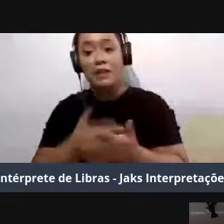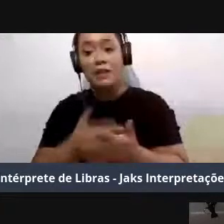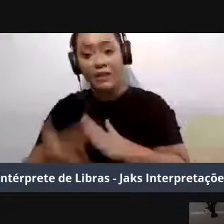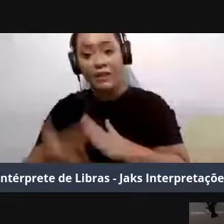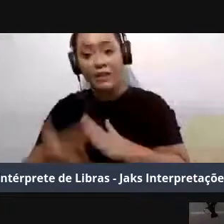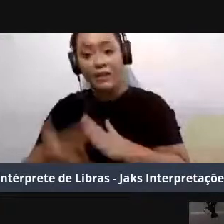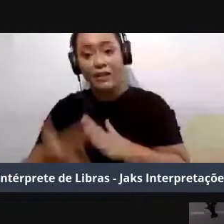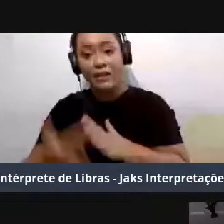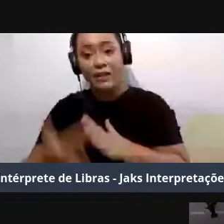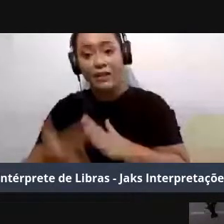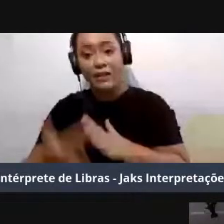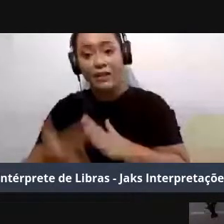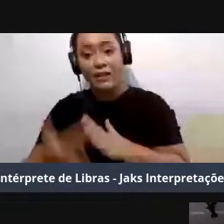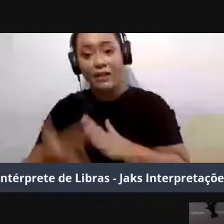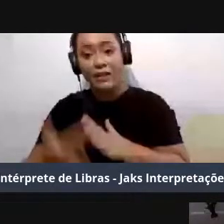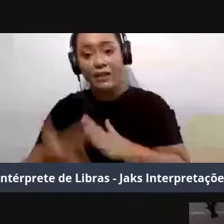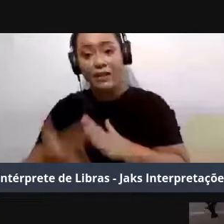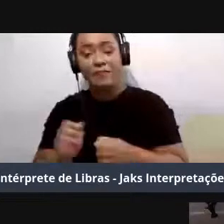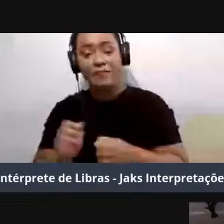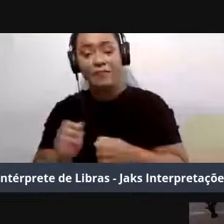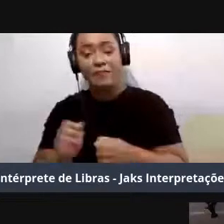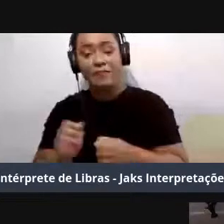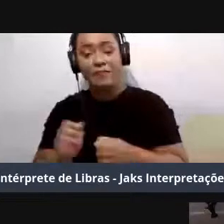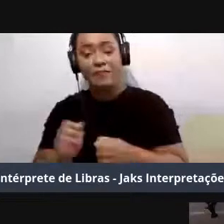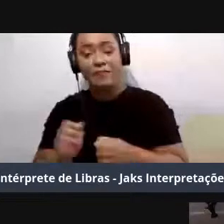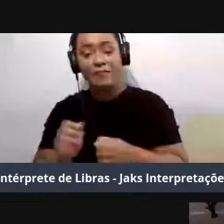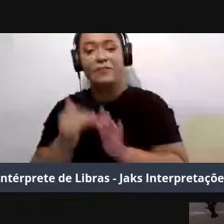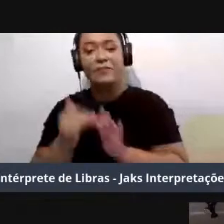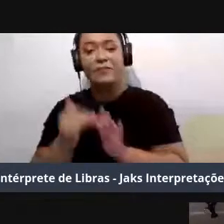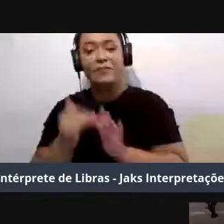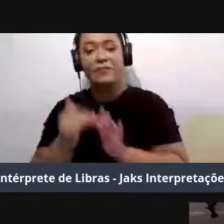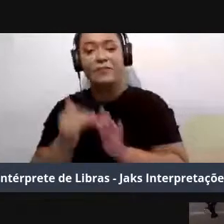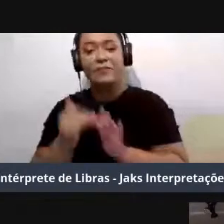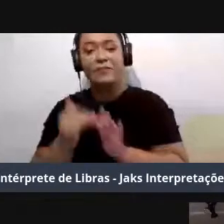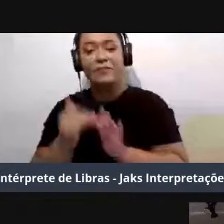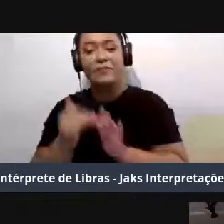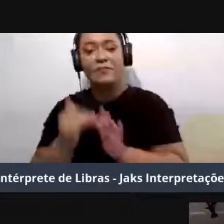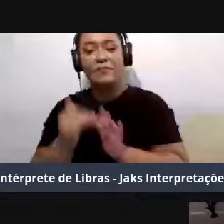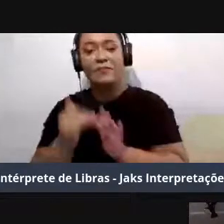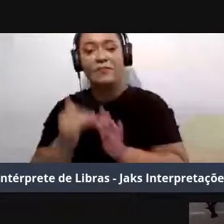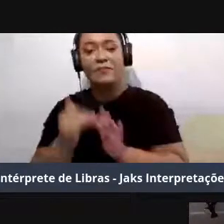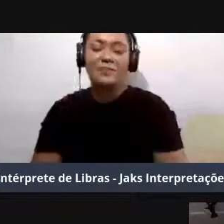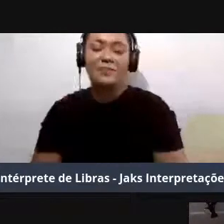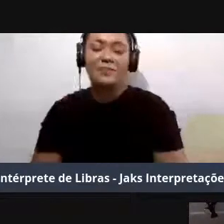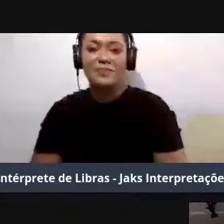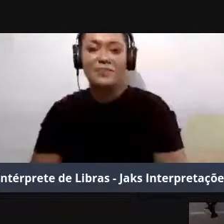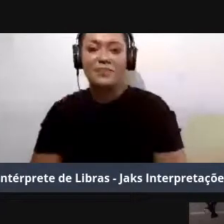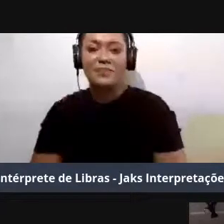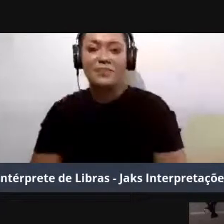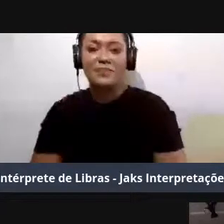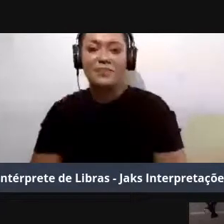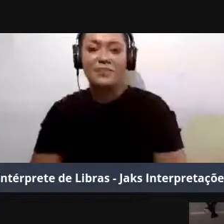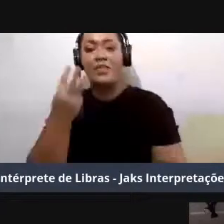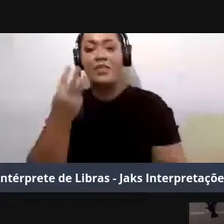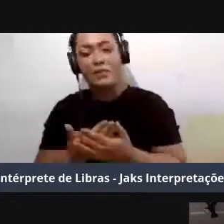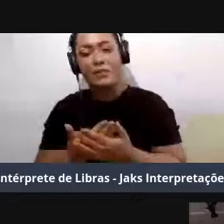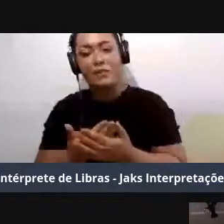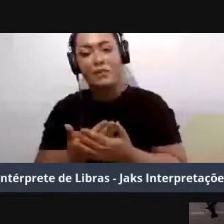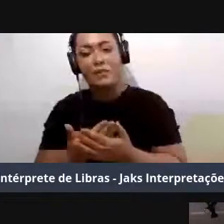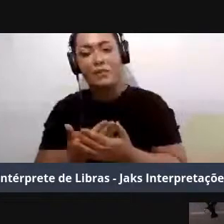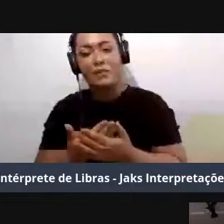virtual técnica é Thalita Albuquerque, e hoje foi substituída por Marília Nepomuceno, por isso que o negócio